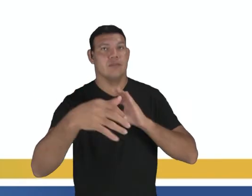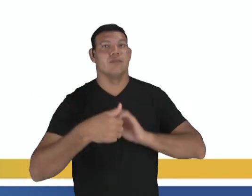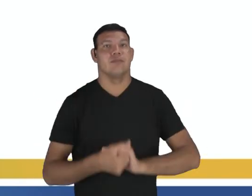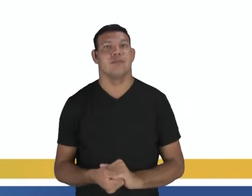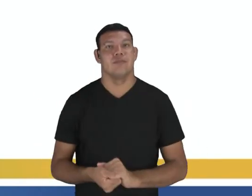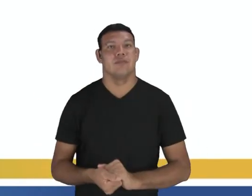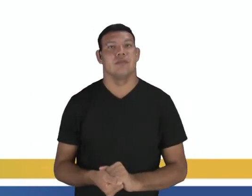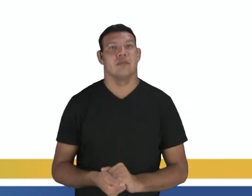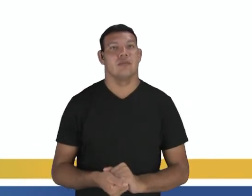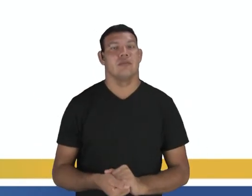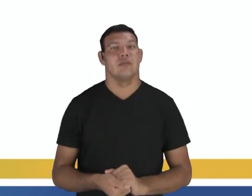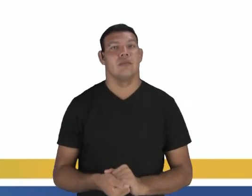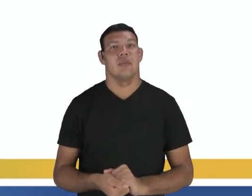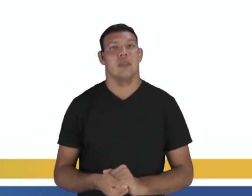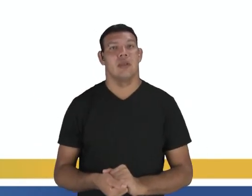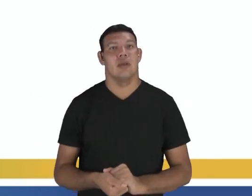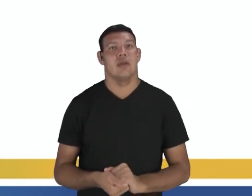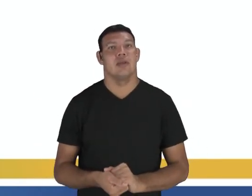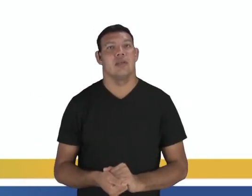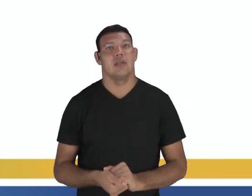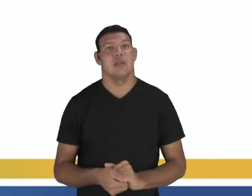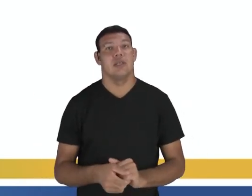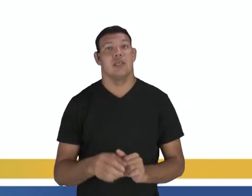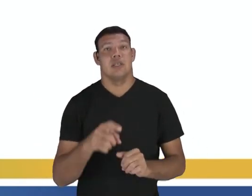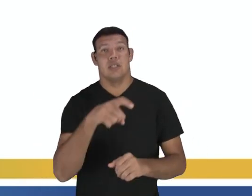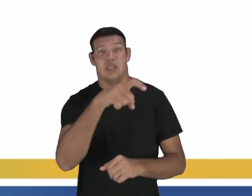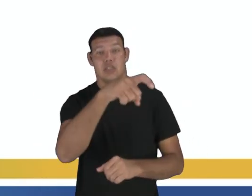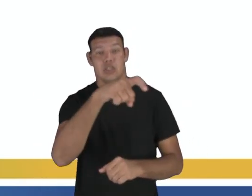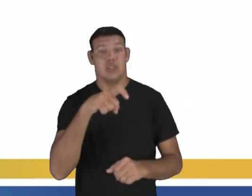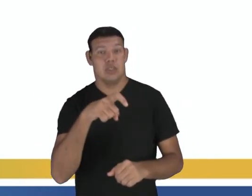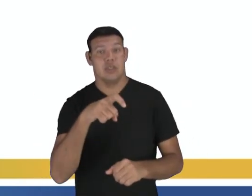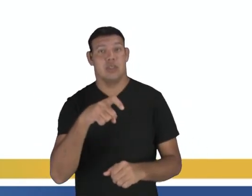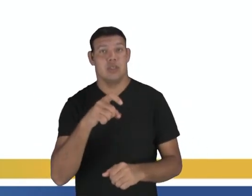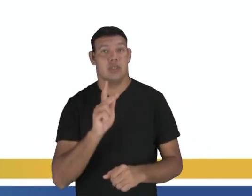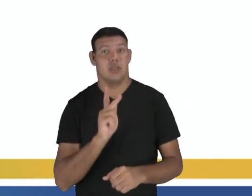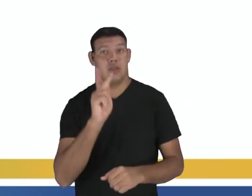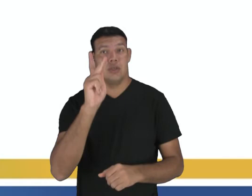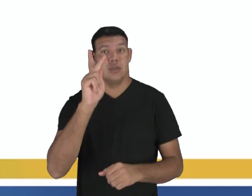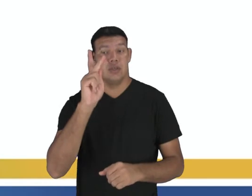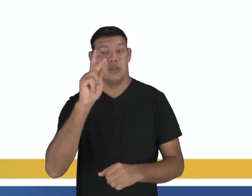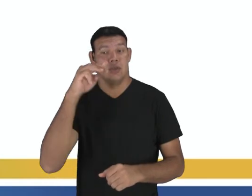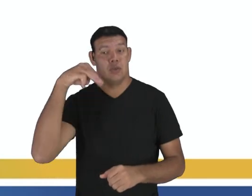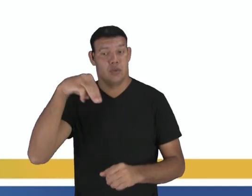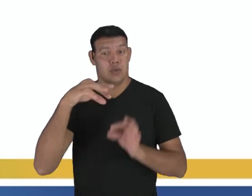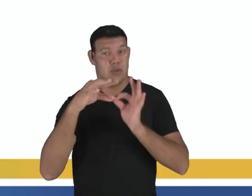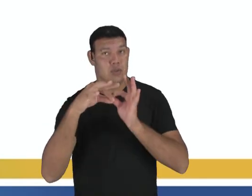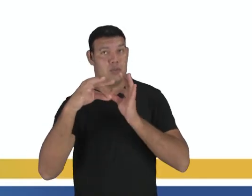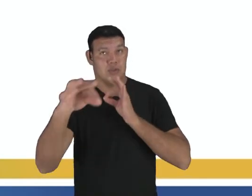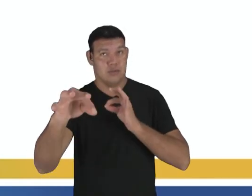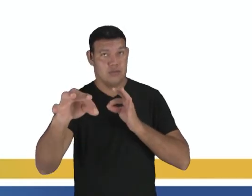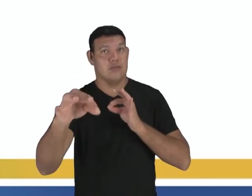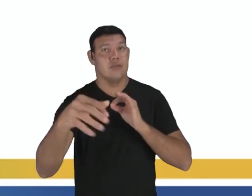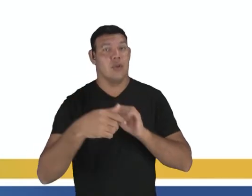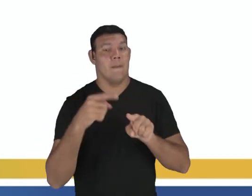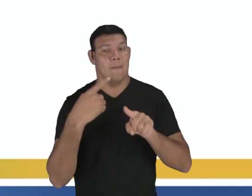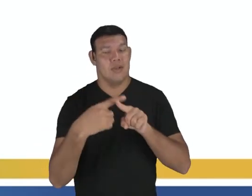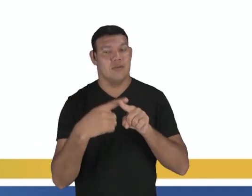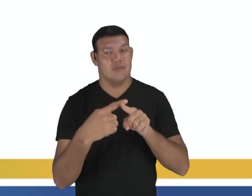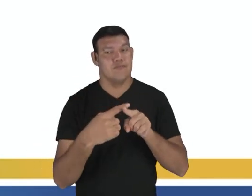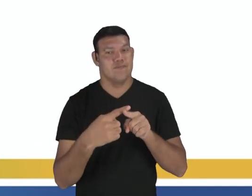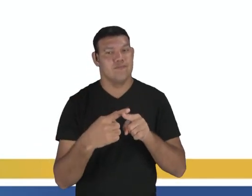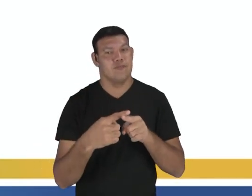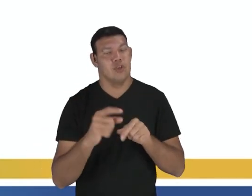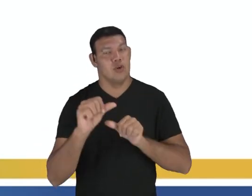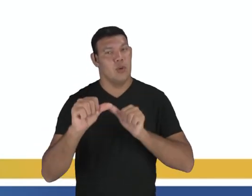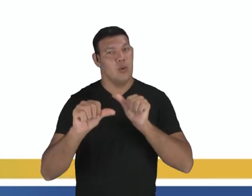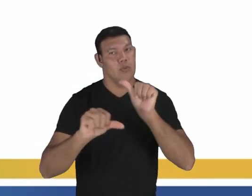José? Por que eu estou indicando por x o número de quilômetros rodados? Porque o x vai variar. Às vezes